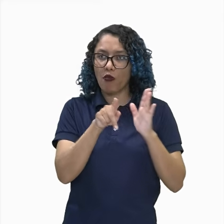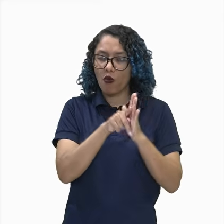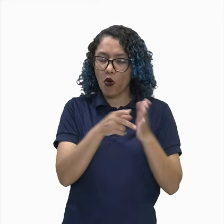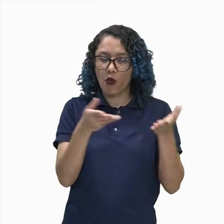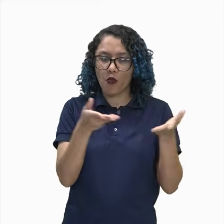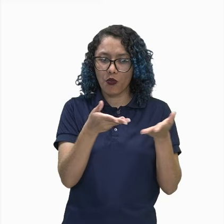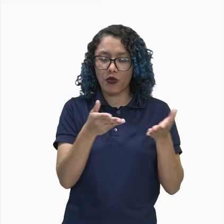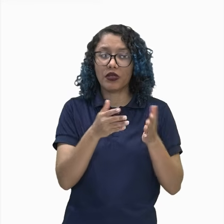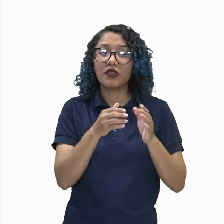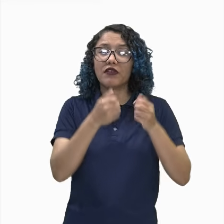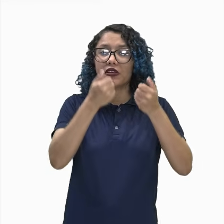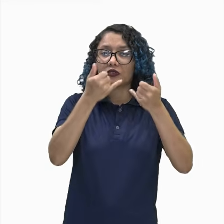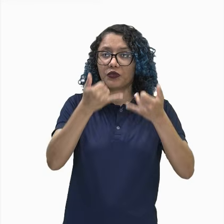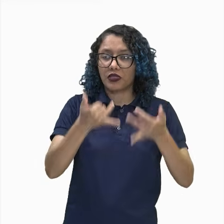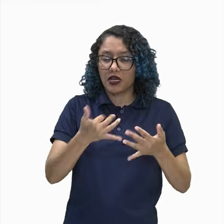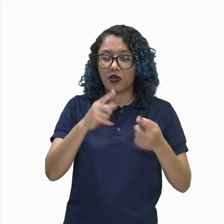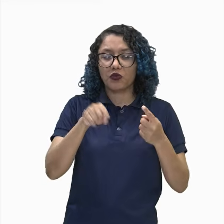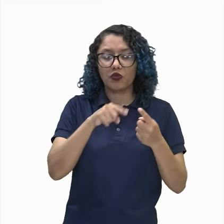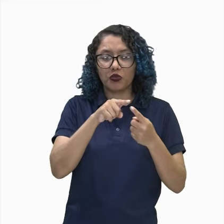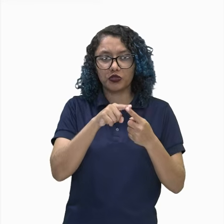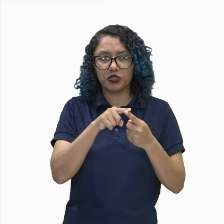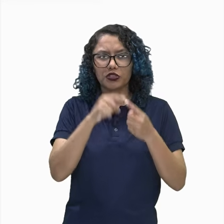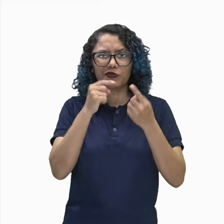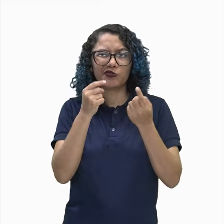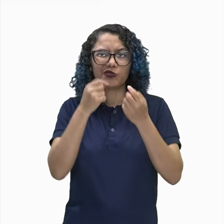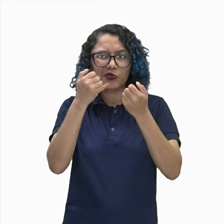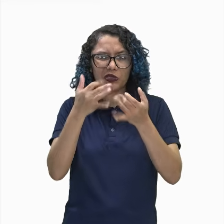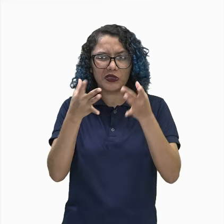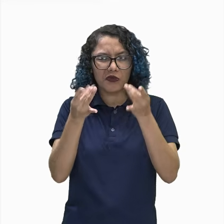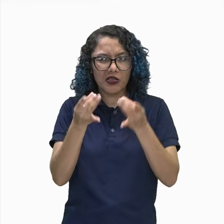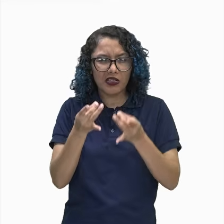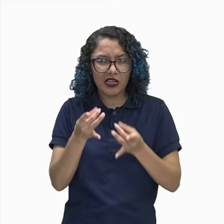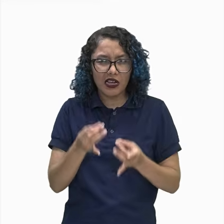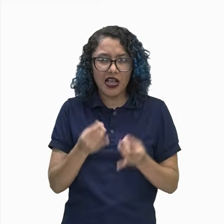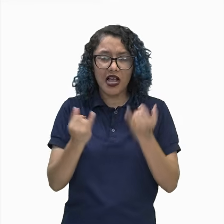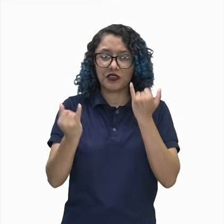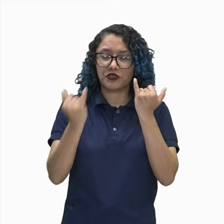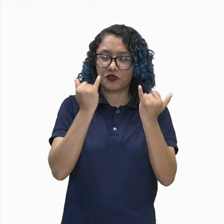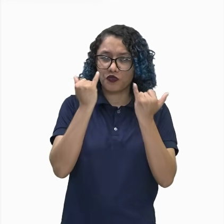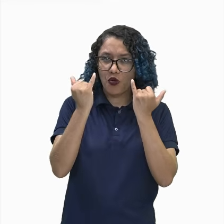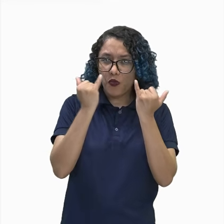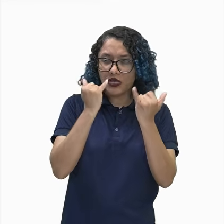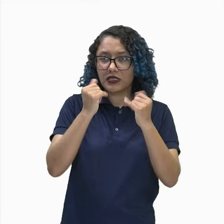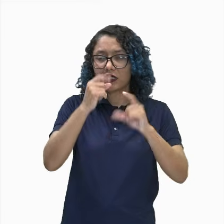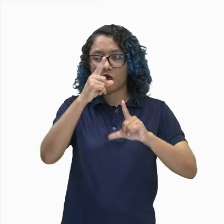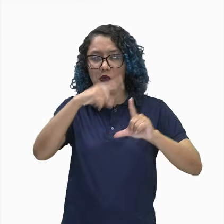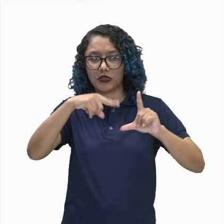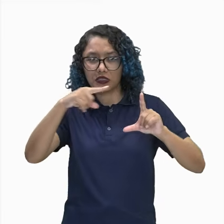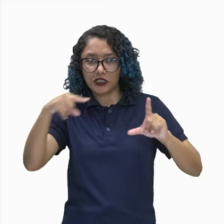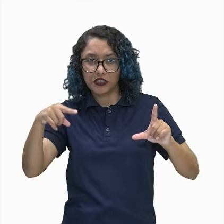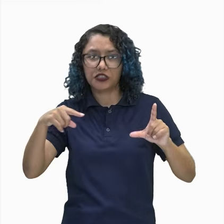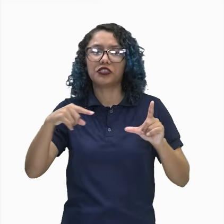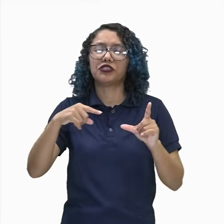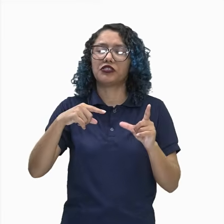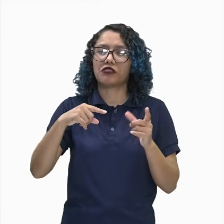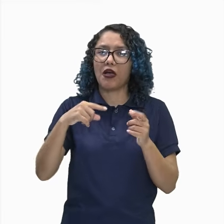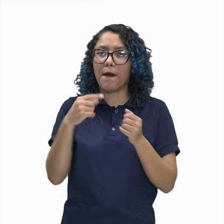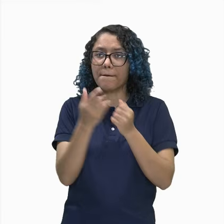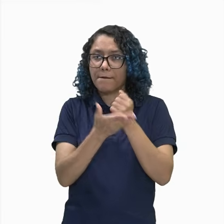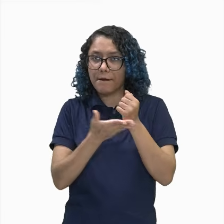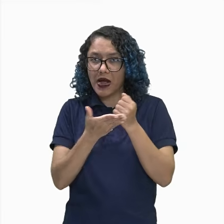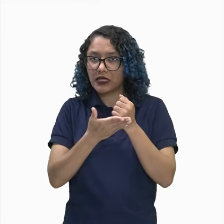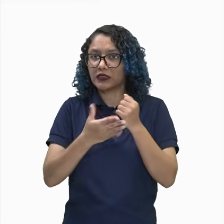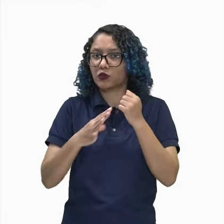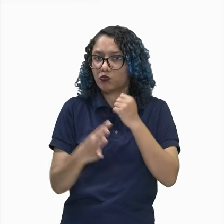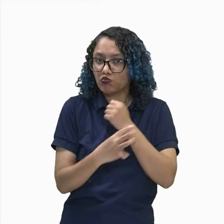com o objetivo também da explicação, com dados estatísticos de fontes confiáveis, certo?